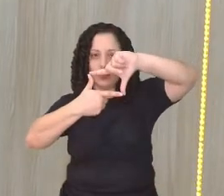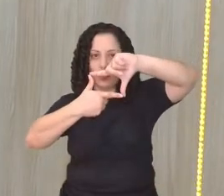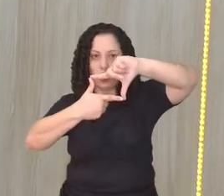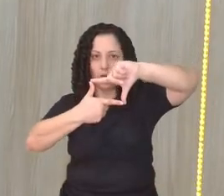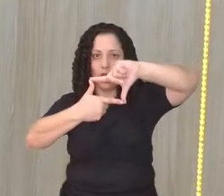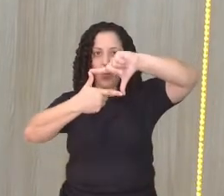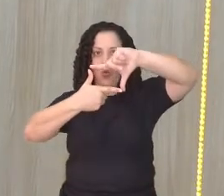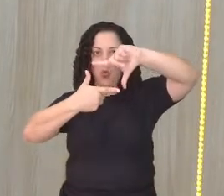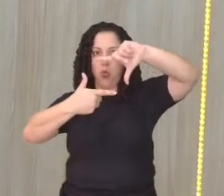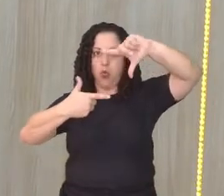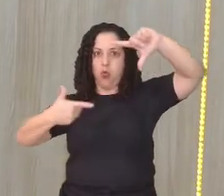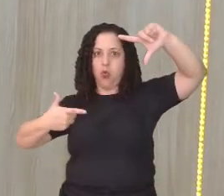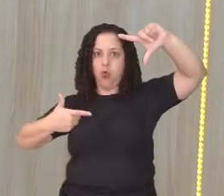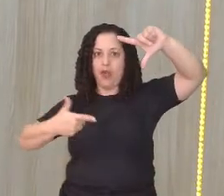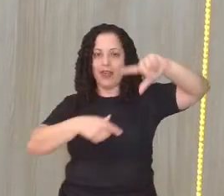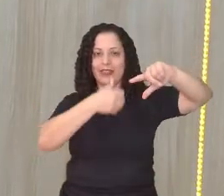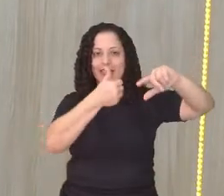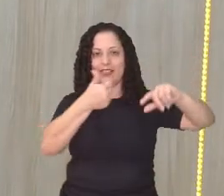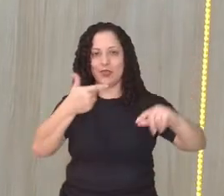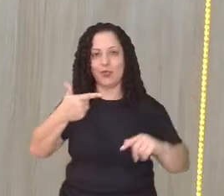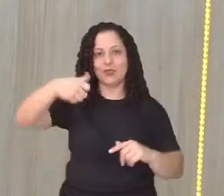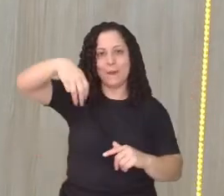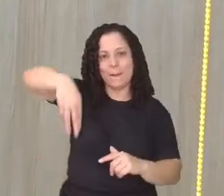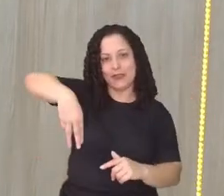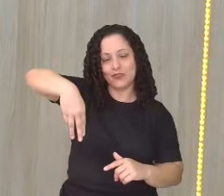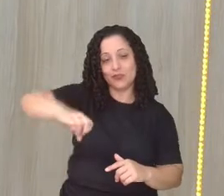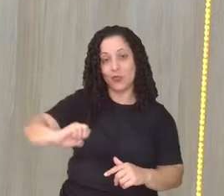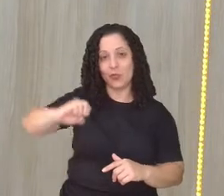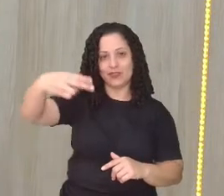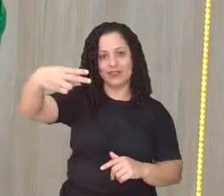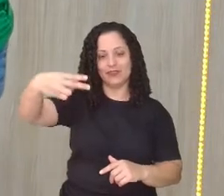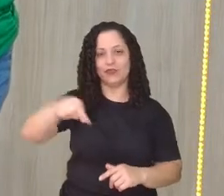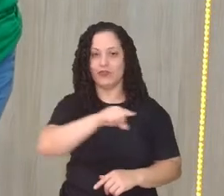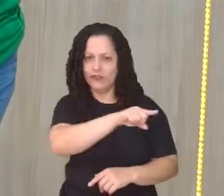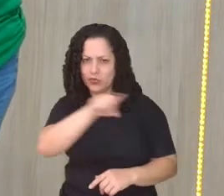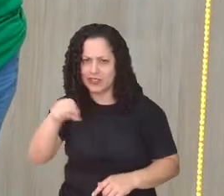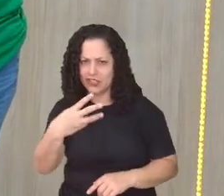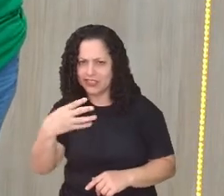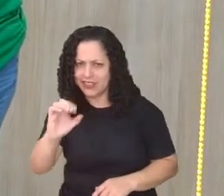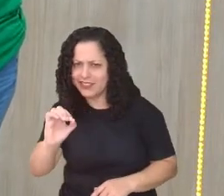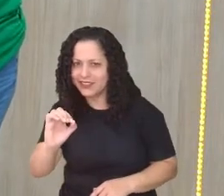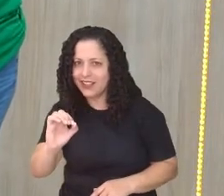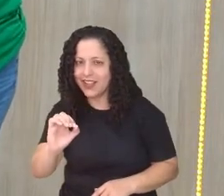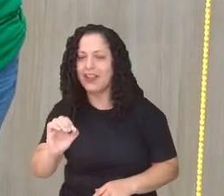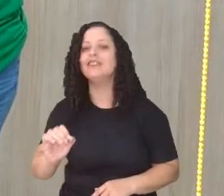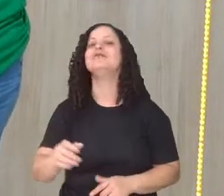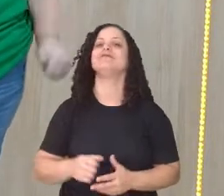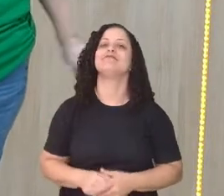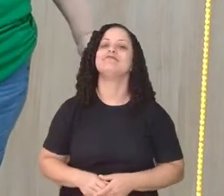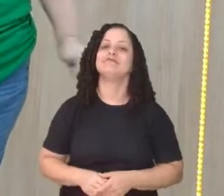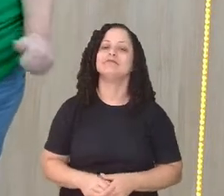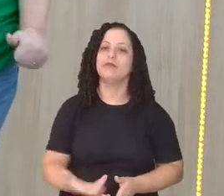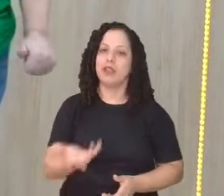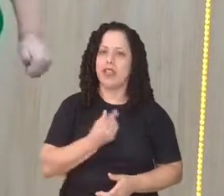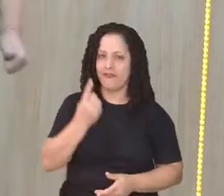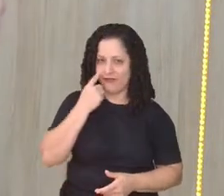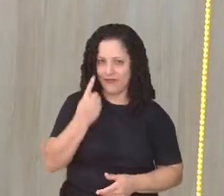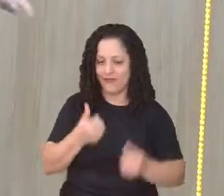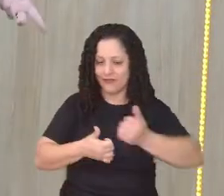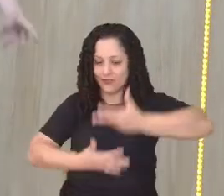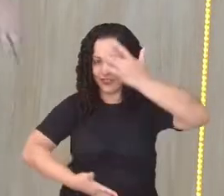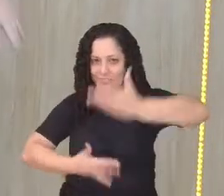metros quadrados, que é a que eu vou fazer aqui. A de vocês está 30. Se quiser que a gente dê uma olhadinha, manda lá